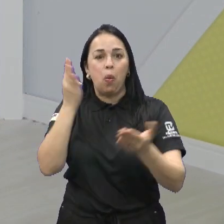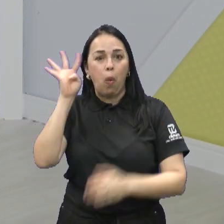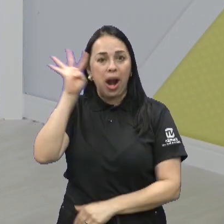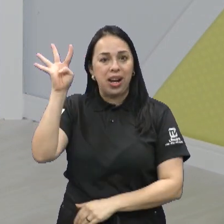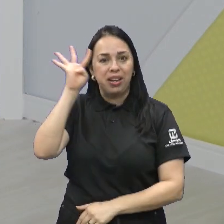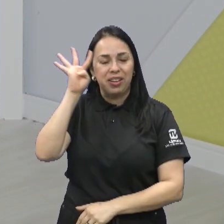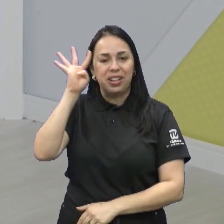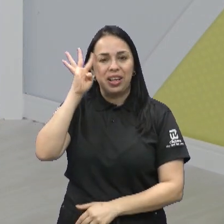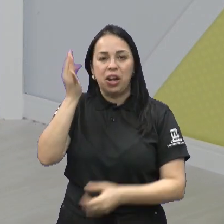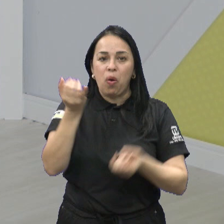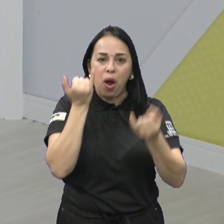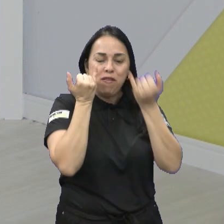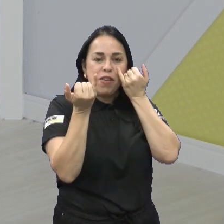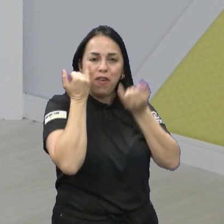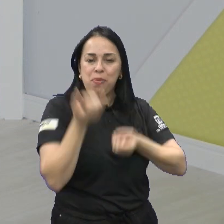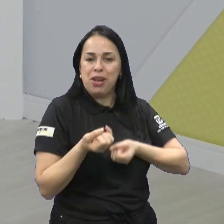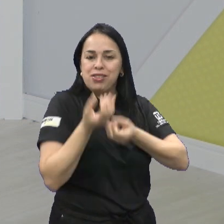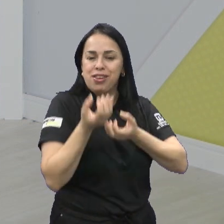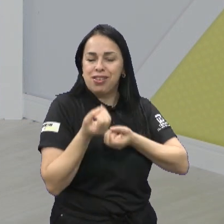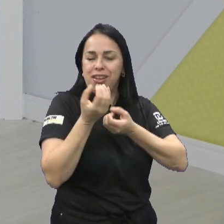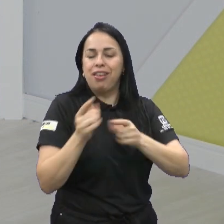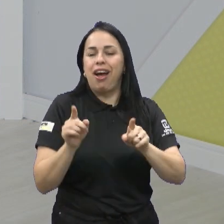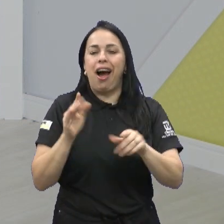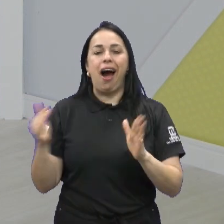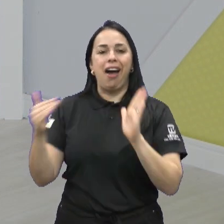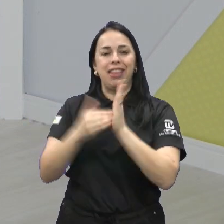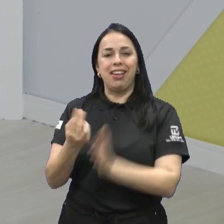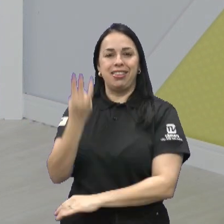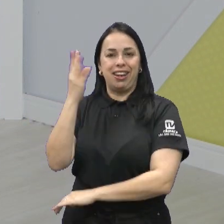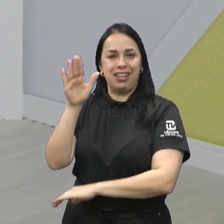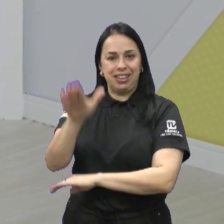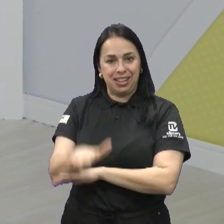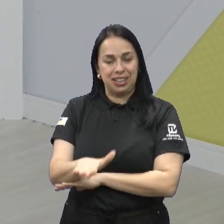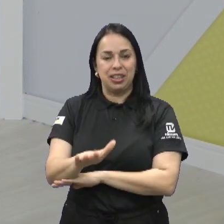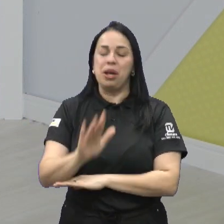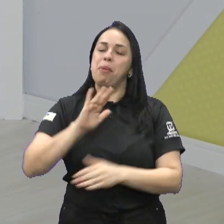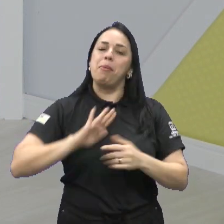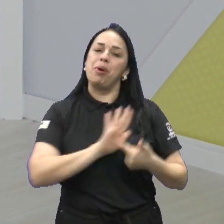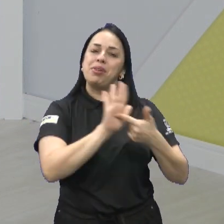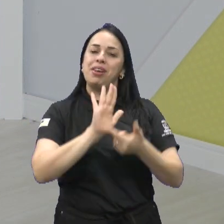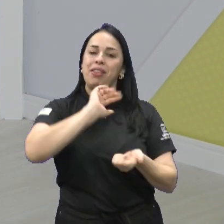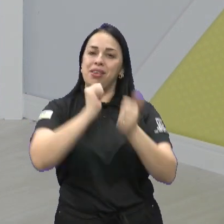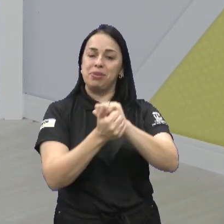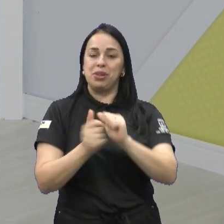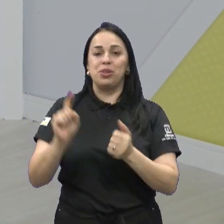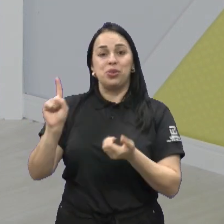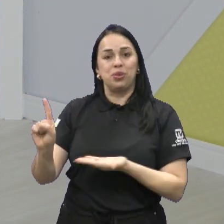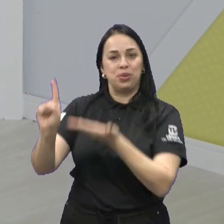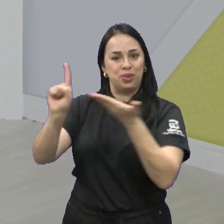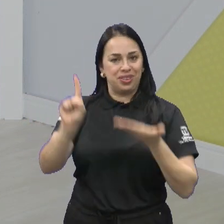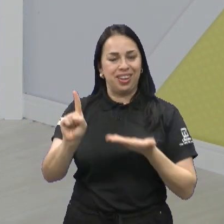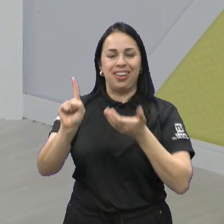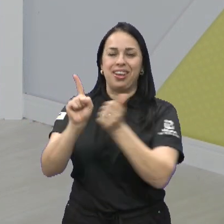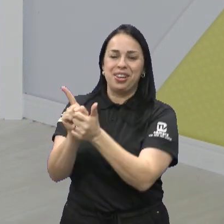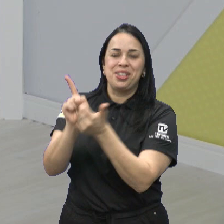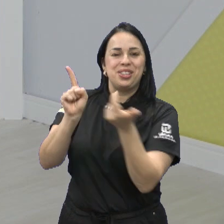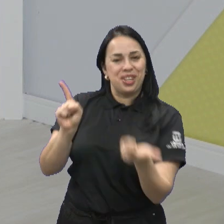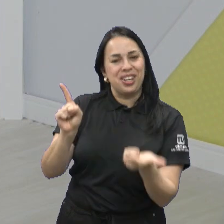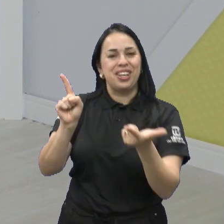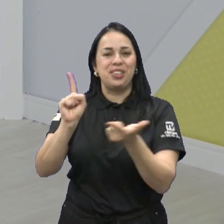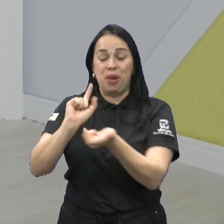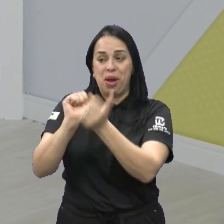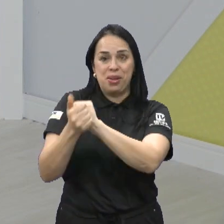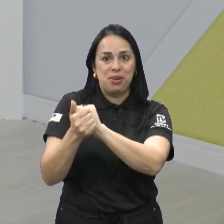às 3 da tarde, trazendo e te atualizando dos esportes aqui da nossa cidade. Aqui comigo ele, jornalista, repórter esportivo,